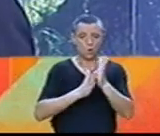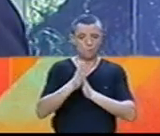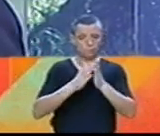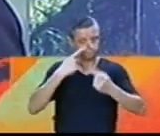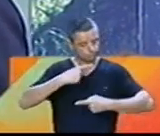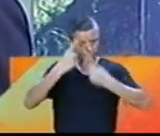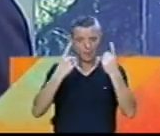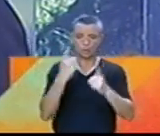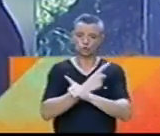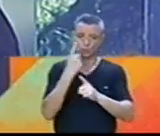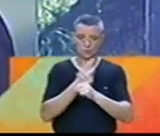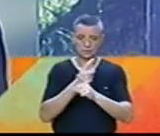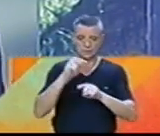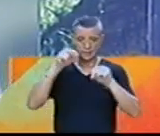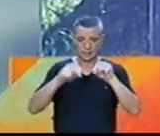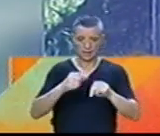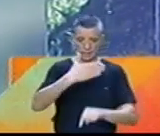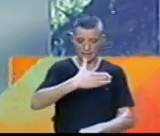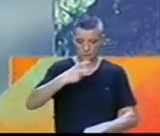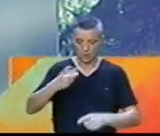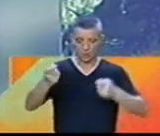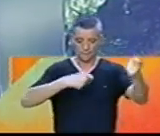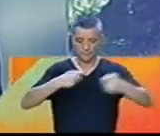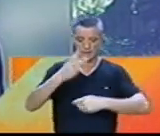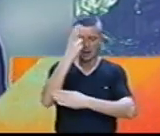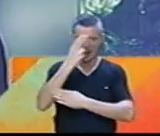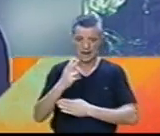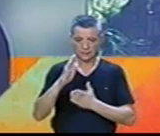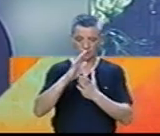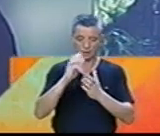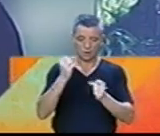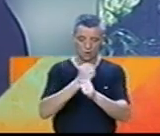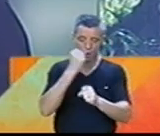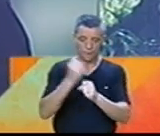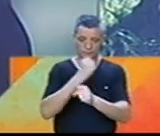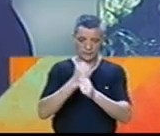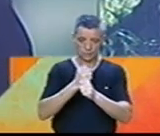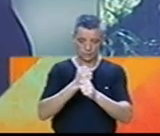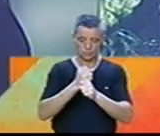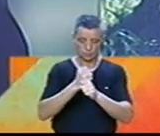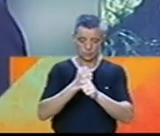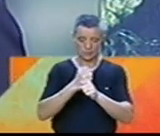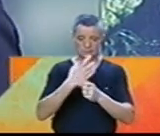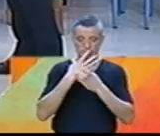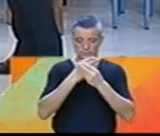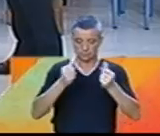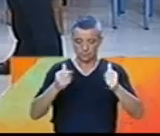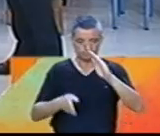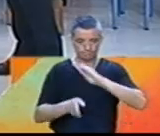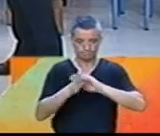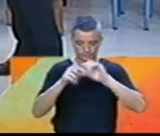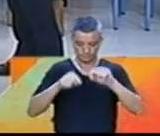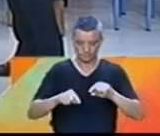expor os seus produtos nesta 19ª Feira de Artes, Ofícios e Sabores. Como é que chegamos lá? Partindo aqui do nosso estúdio, que estradas